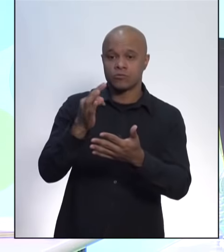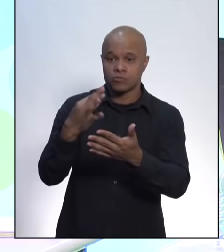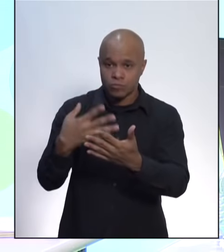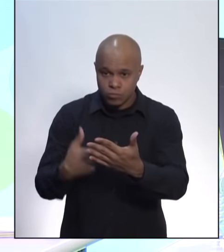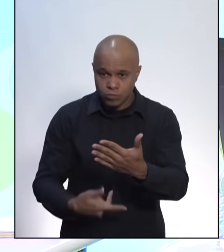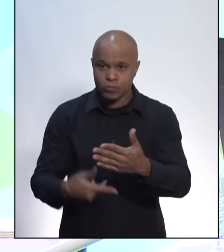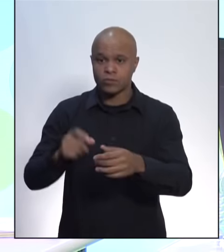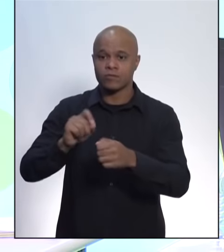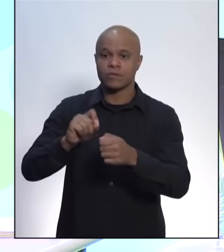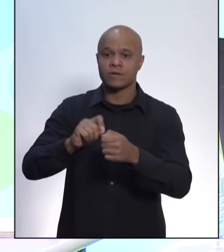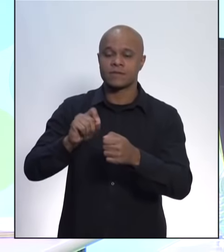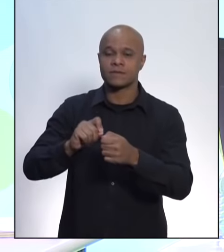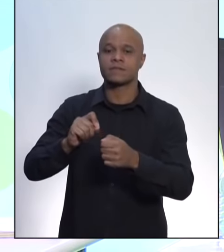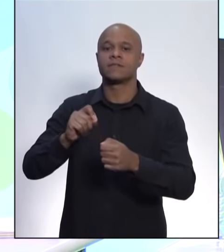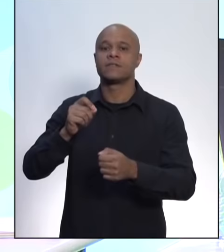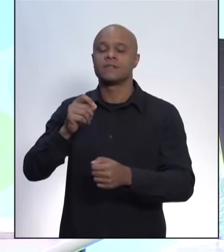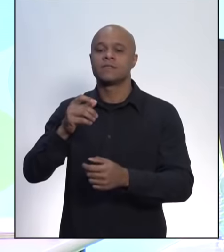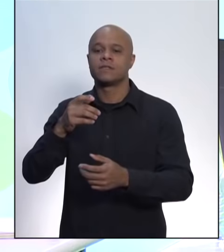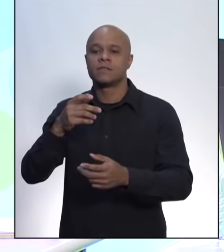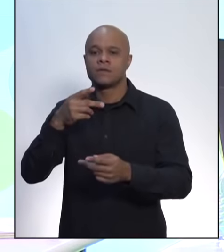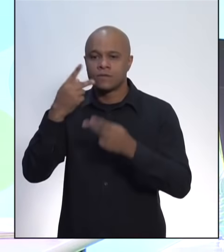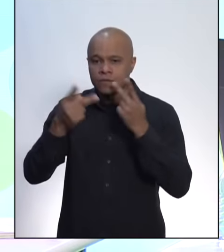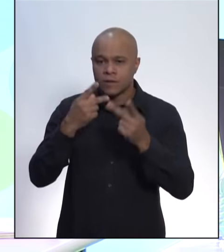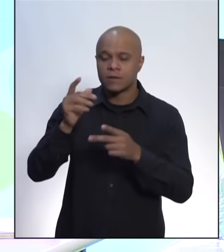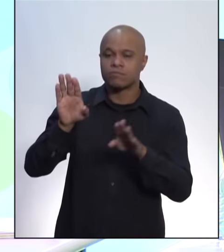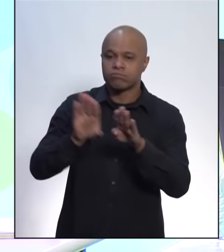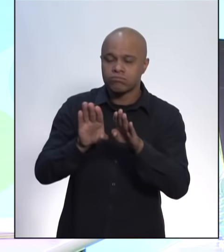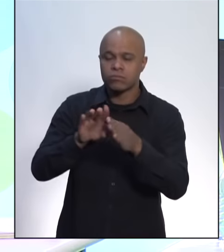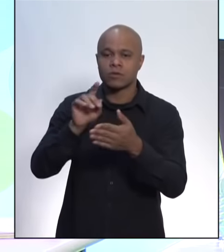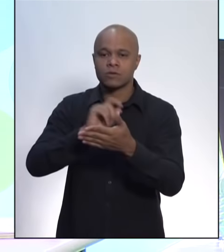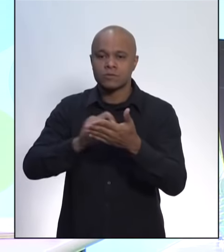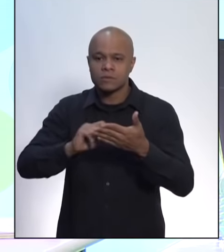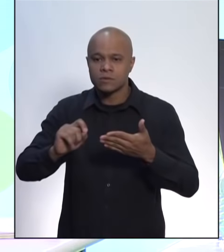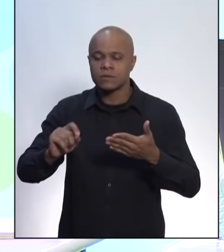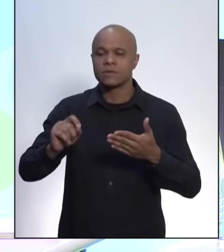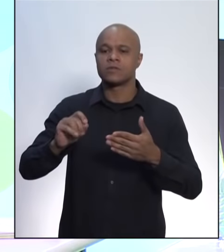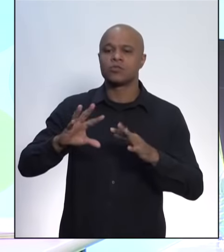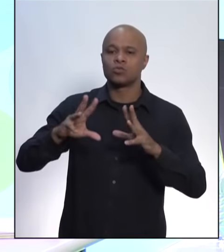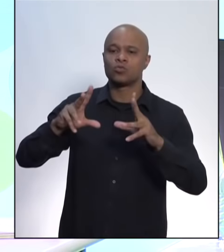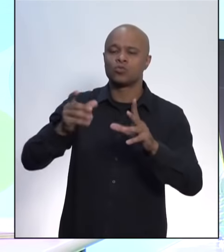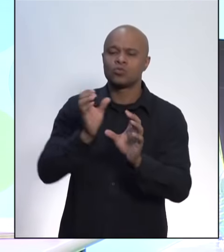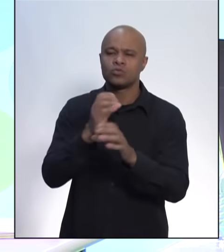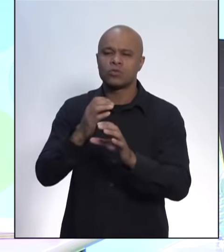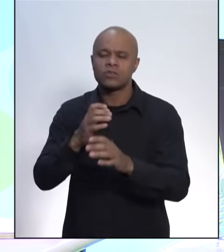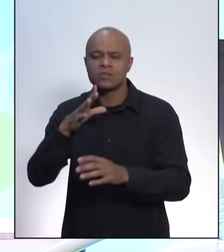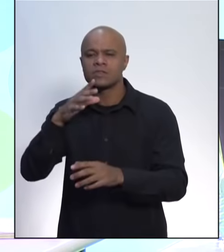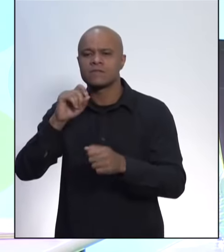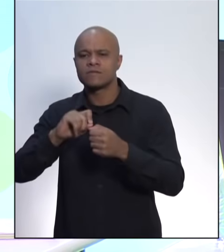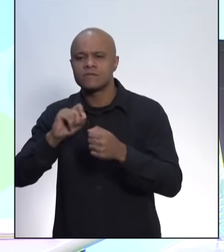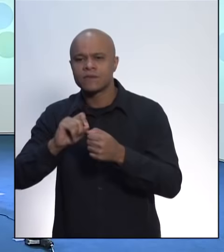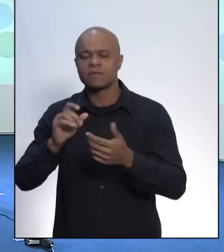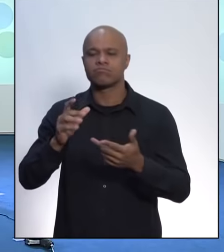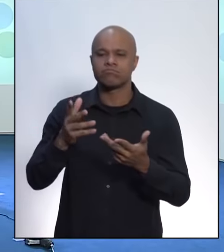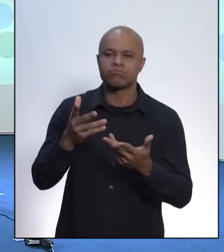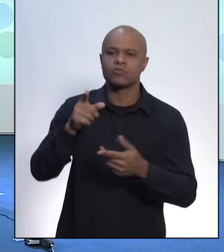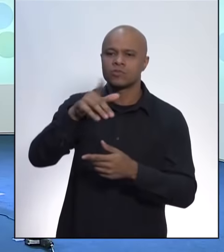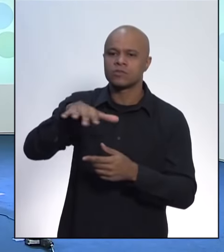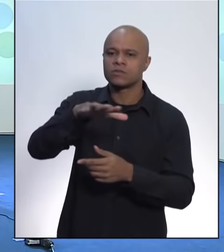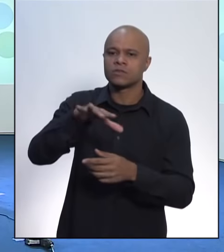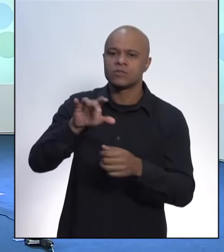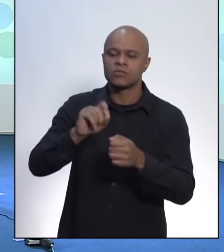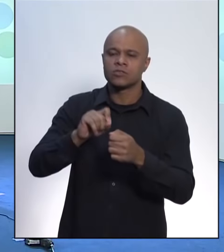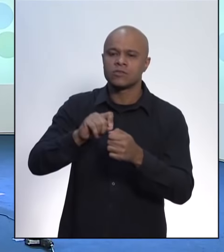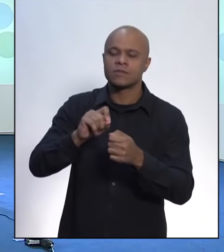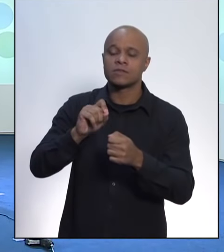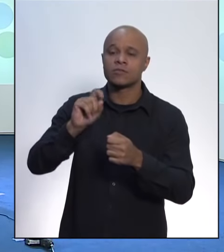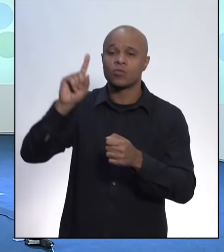pequeno moral em um texto escrito falando sobre o que os cientistas fazem lights então no